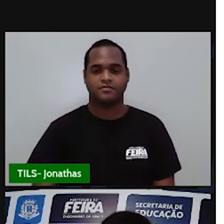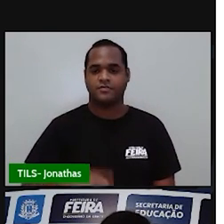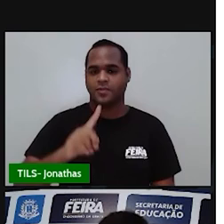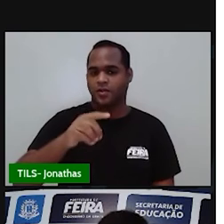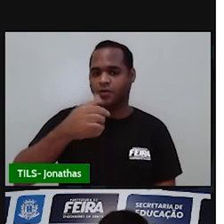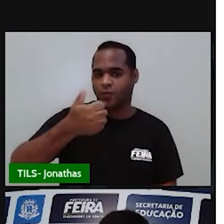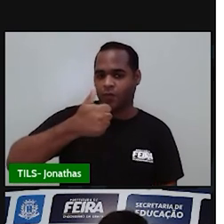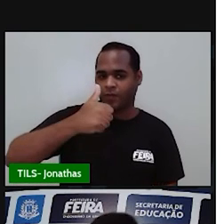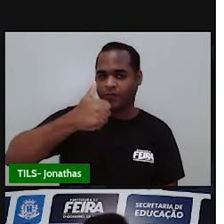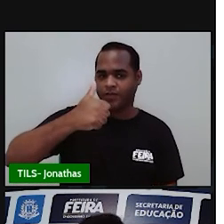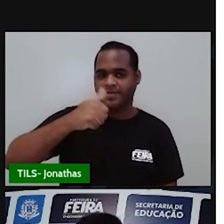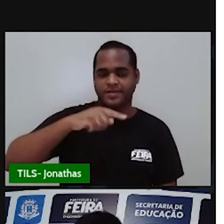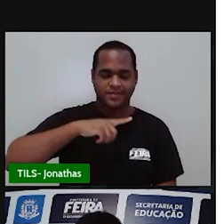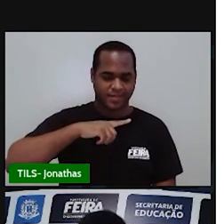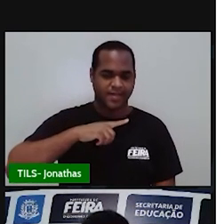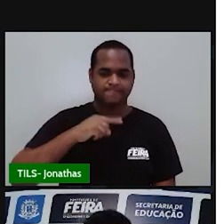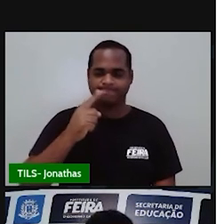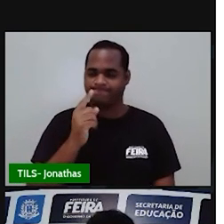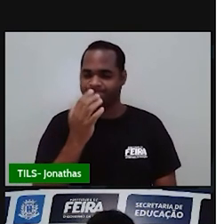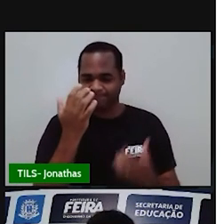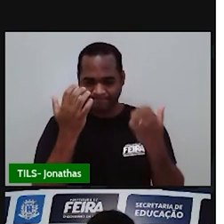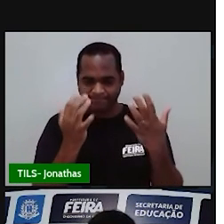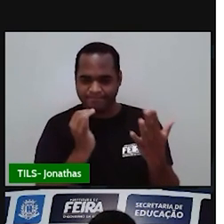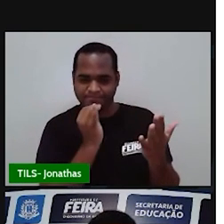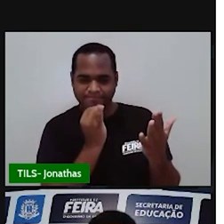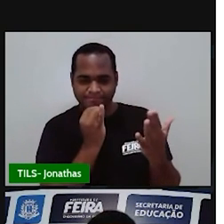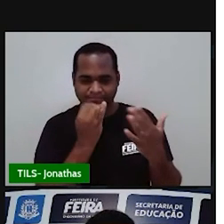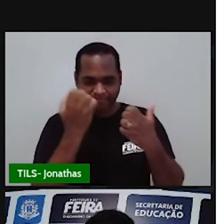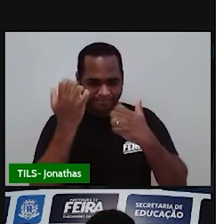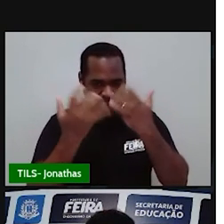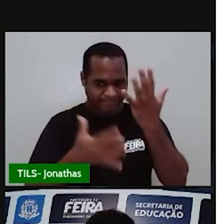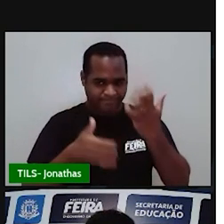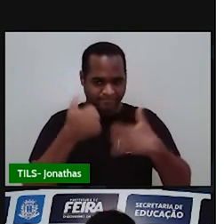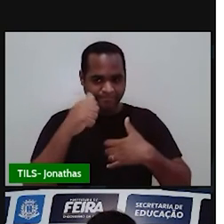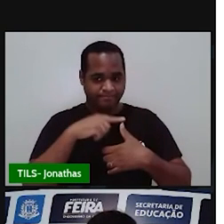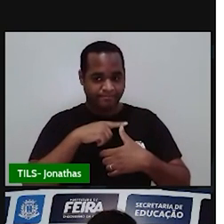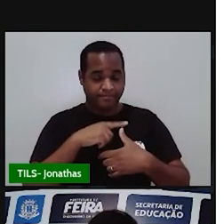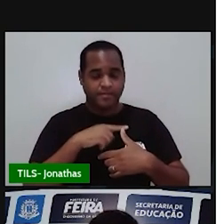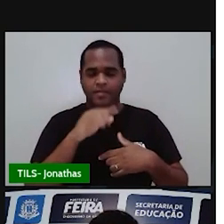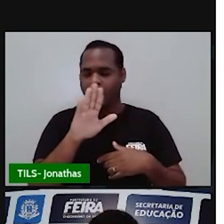11 no exemplo que a gente trouxe, certo? Mas